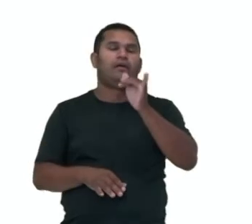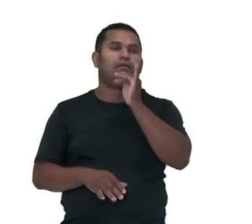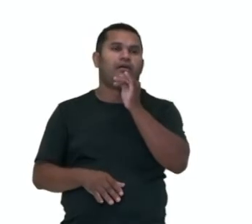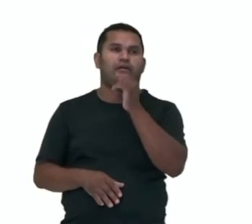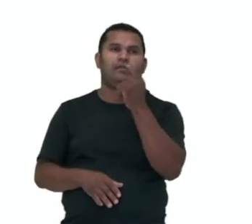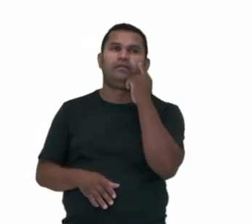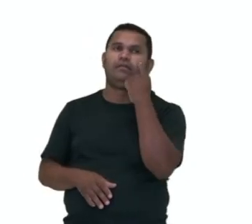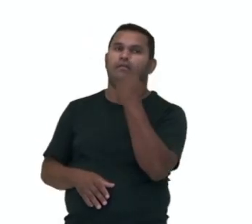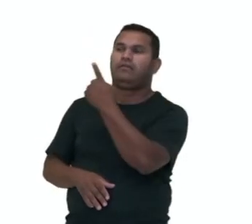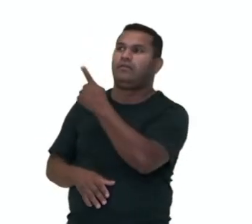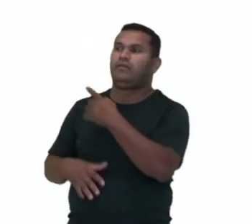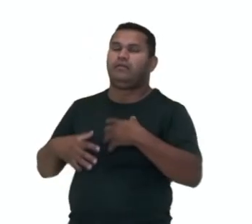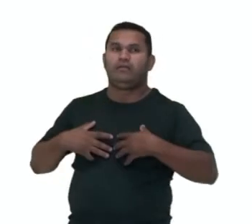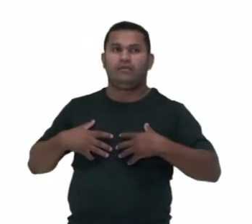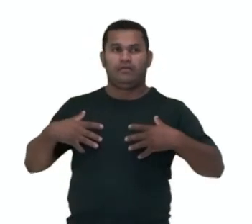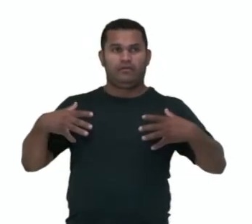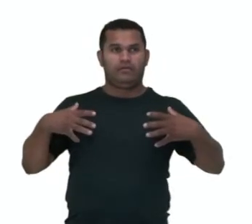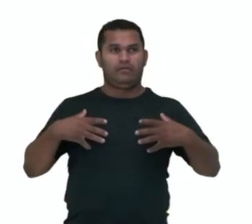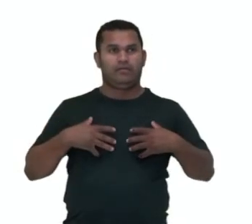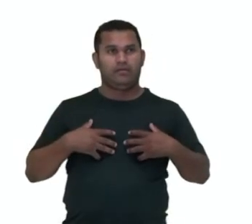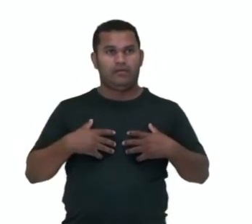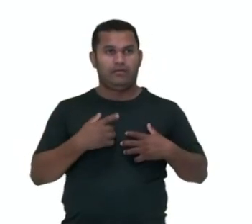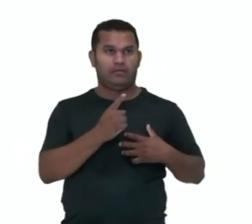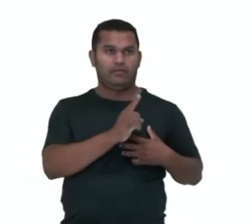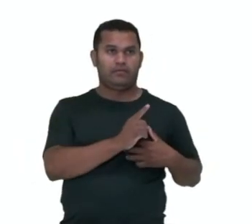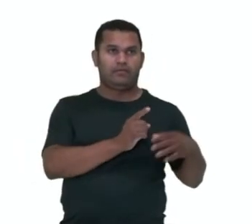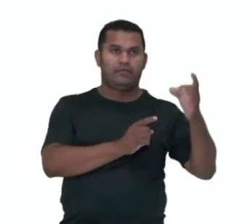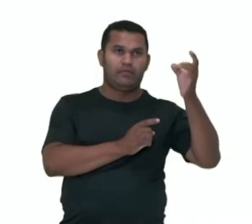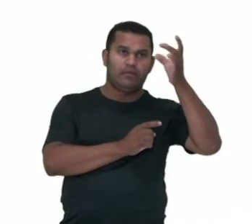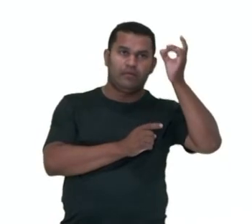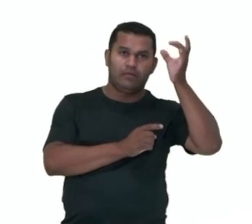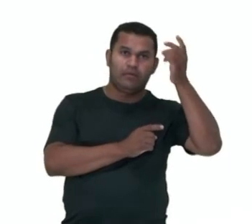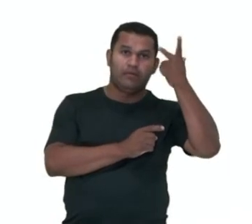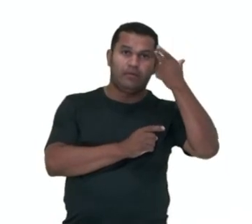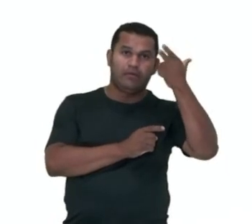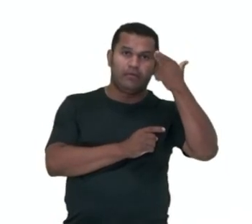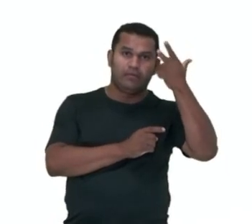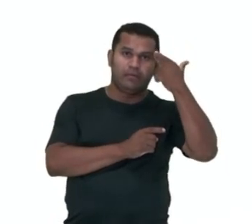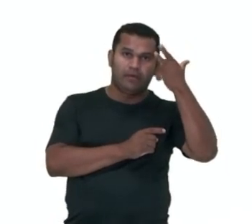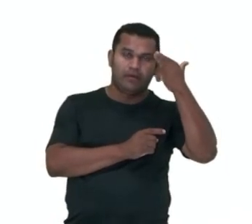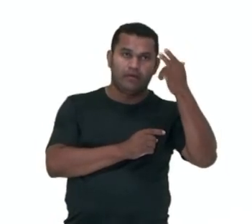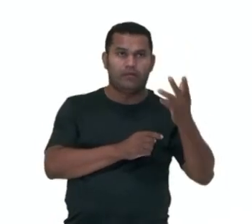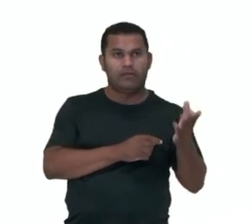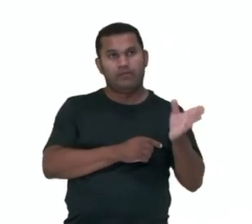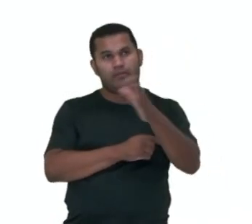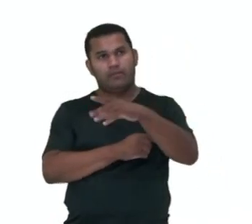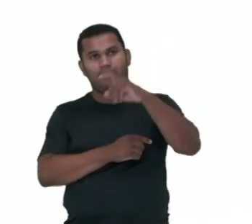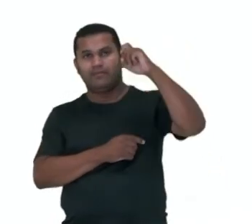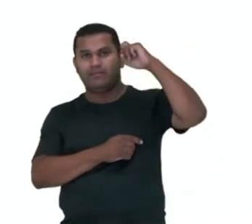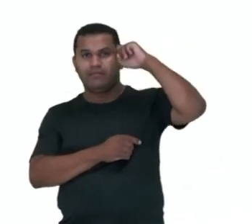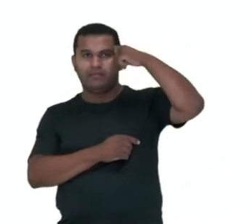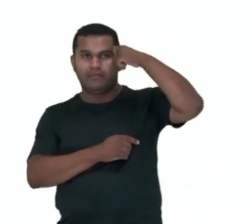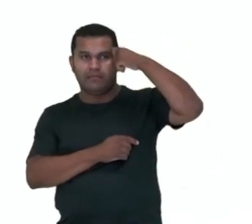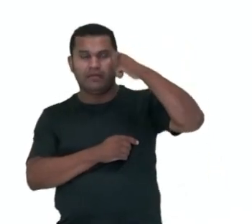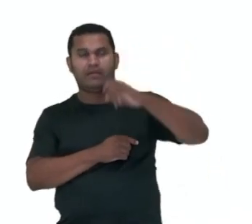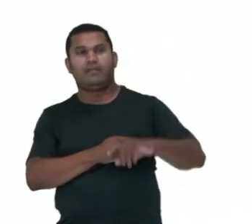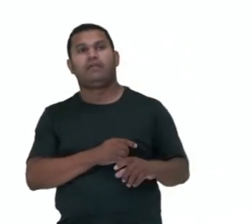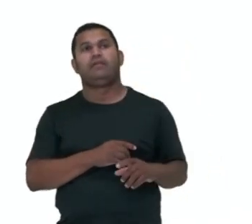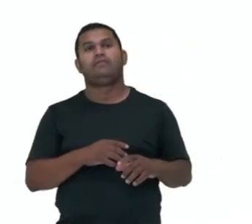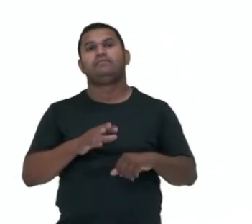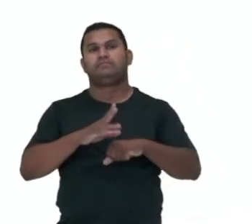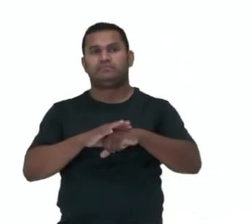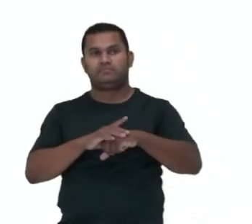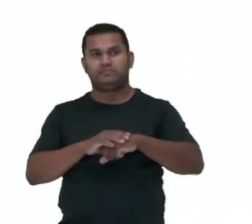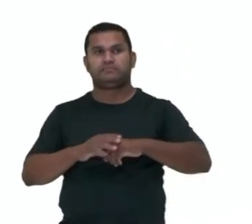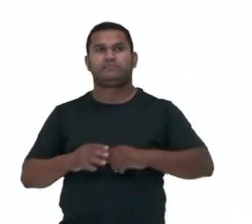por exemplo, um pulmão normal e um pulmão com câncer, né, o conjunto de células aqui normal e o conjunto com